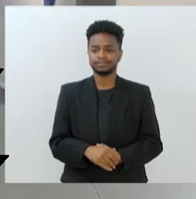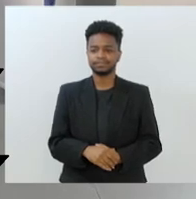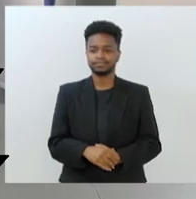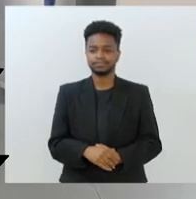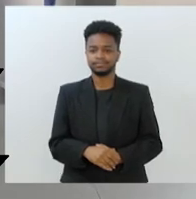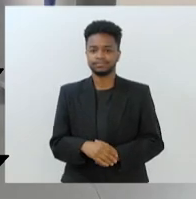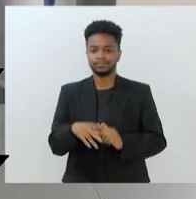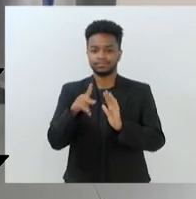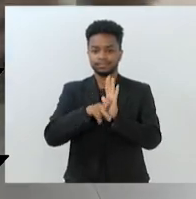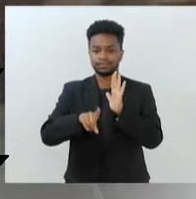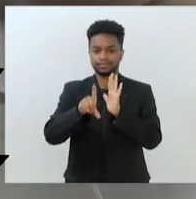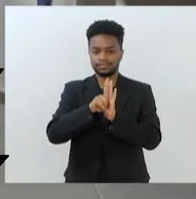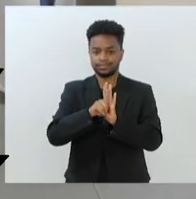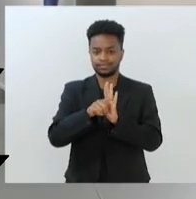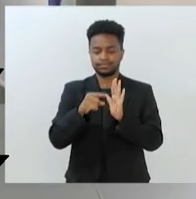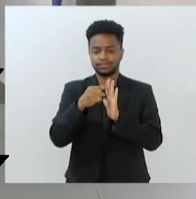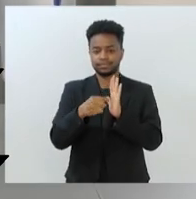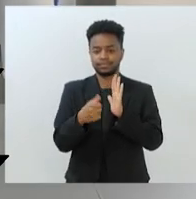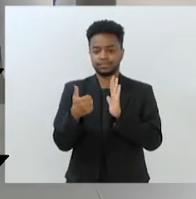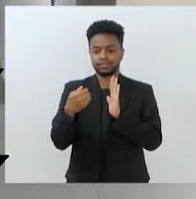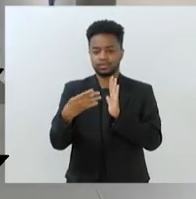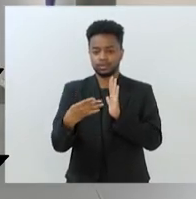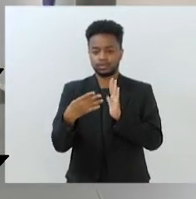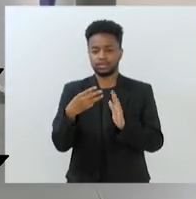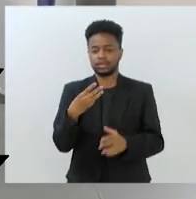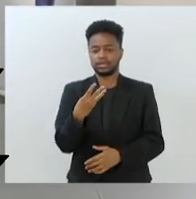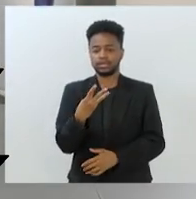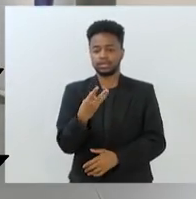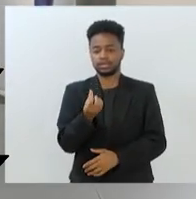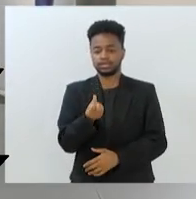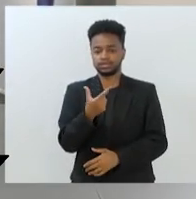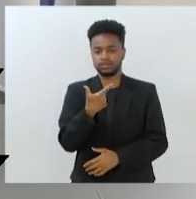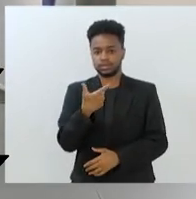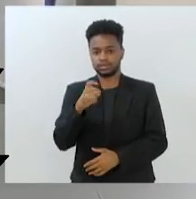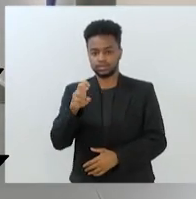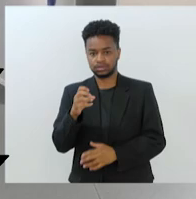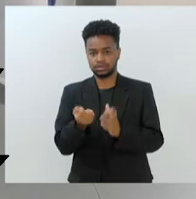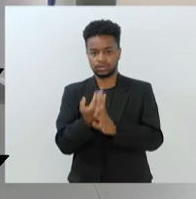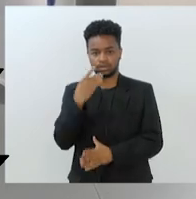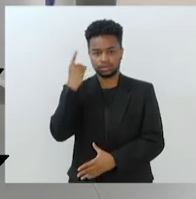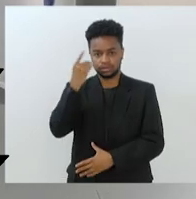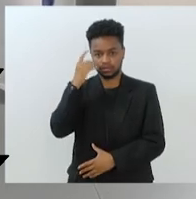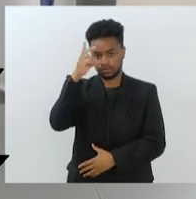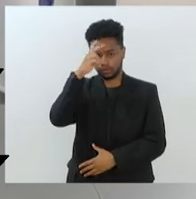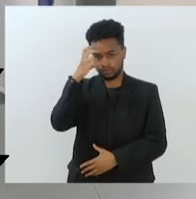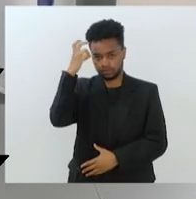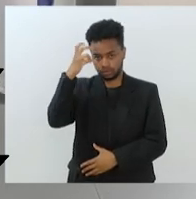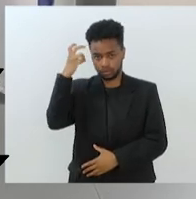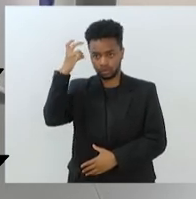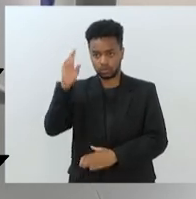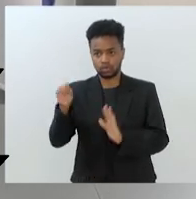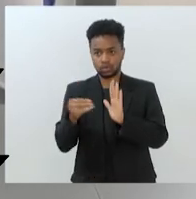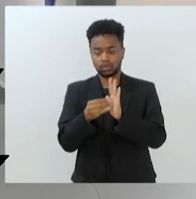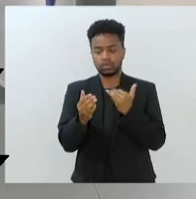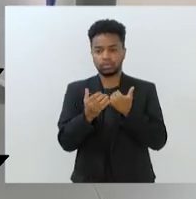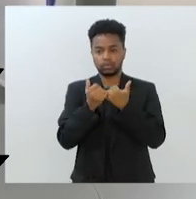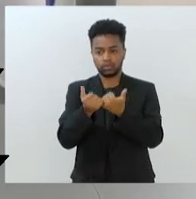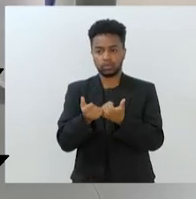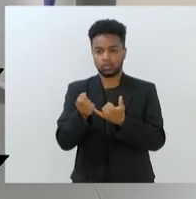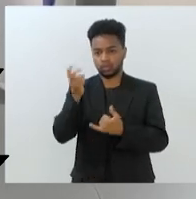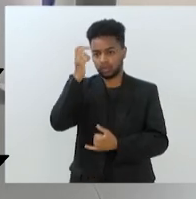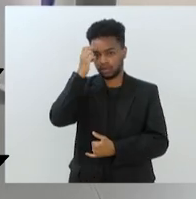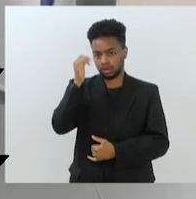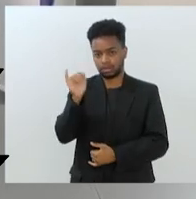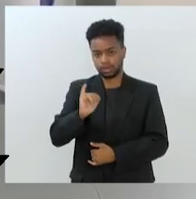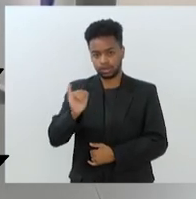Projeto de lei 14 da pauta, seria. O 3625 de 24, de autoria da deputada Verônica Lima, que declara como patrimônio cultural e material do Estado do